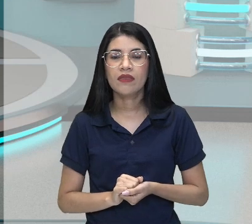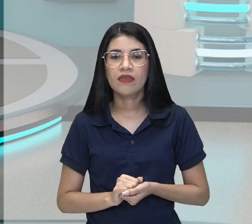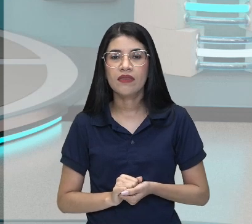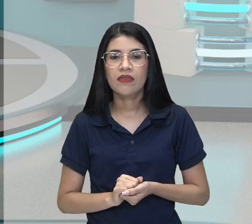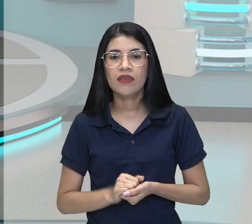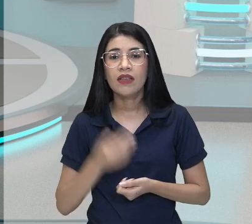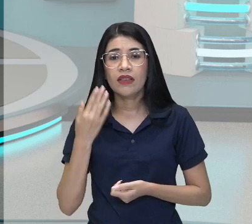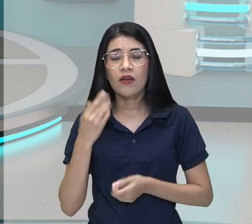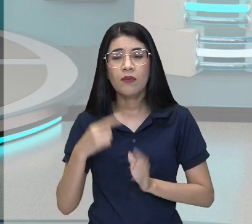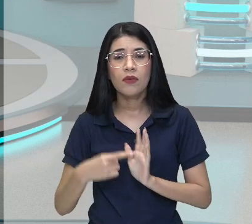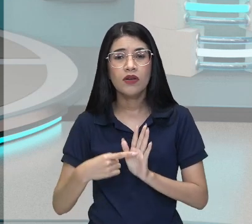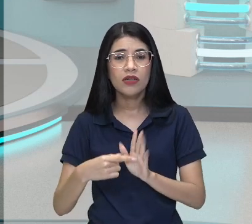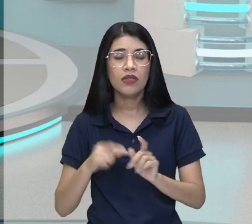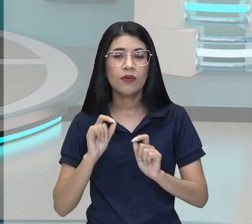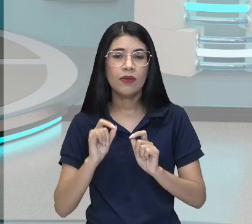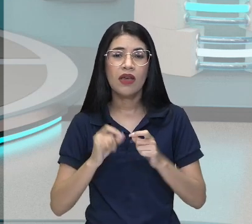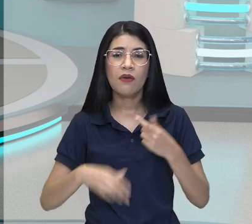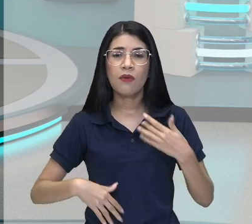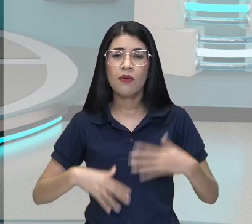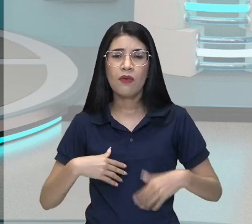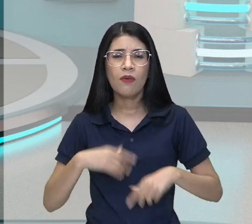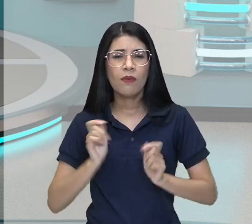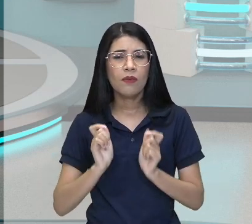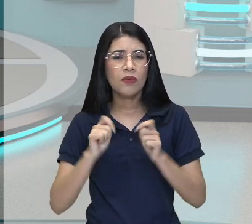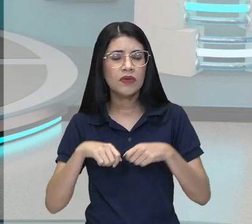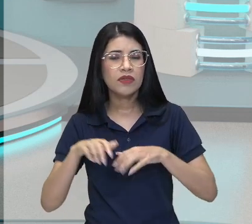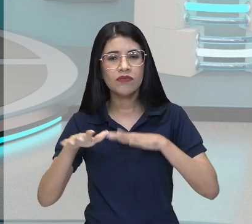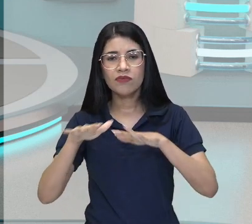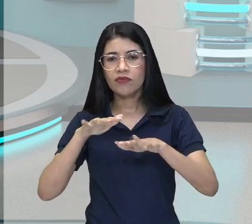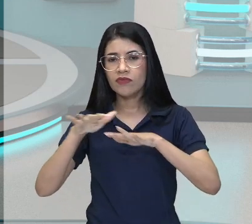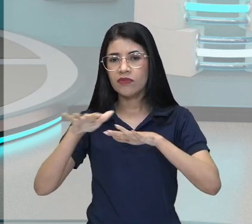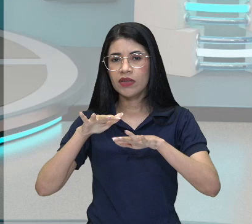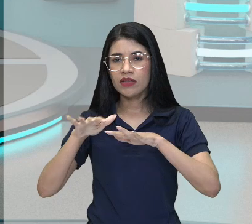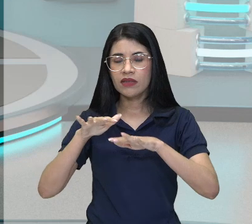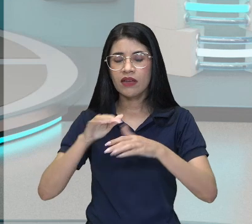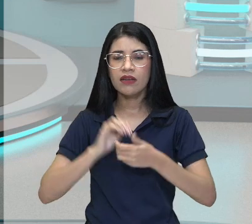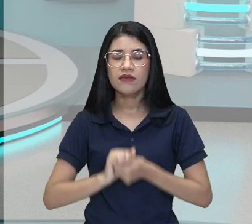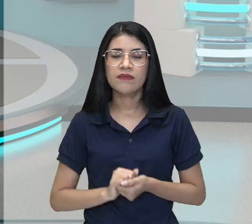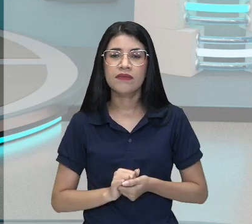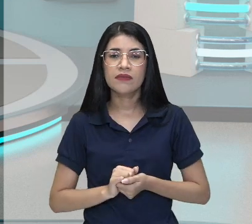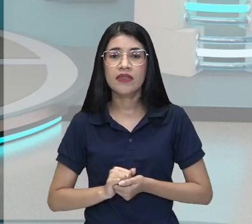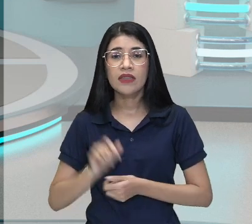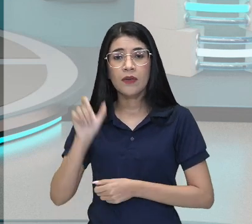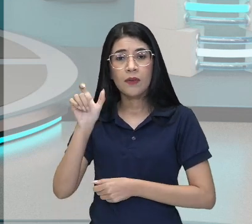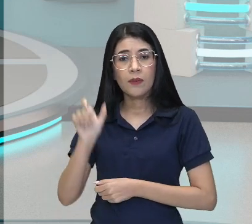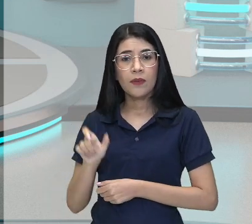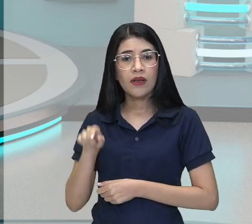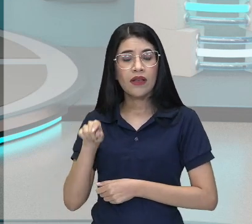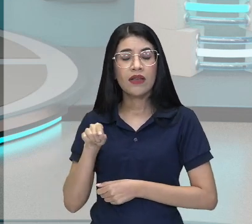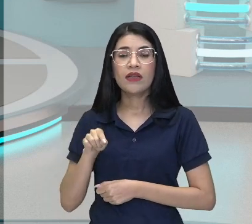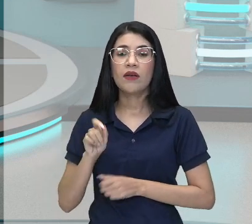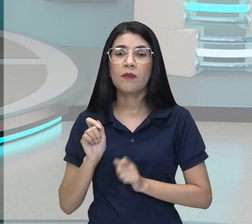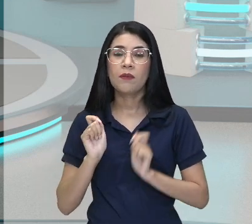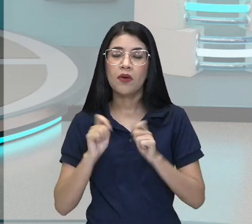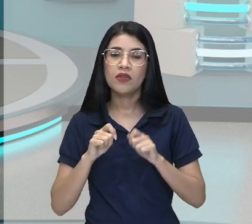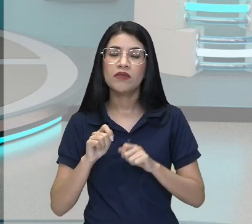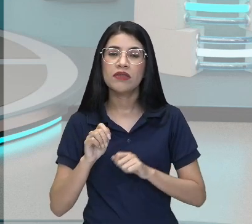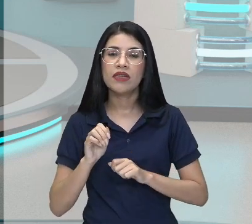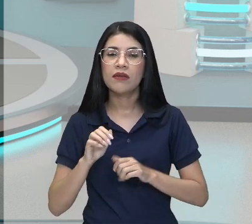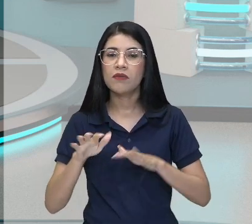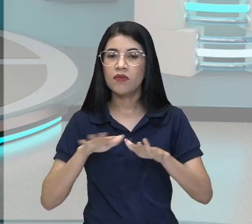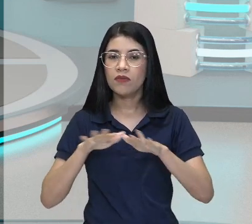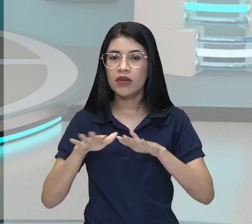pontinho como você pode movimentar o seu corpo. E ele se movimenta, dá tchauzinho, a postura,